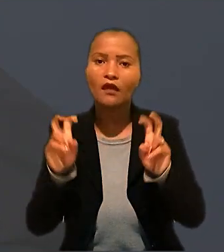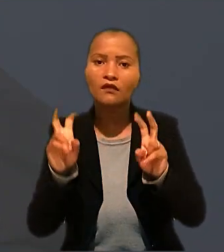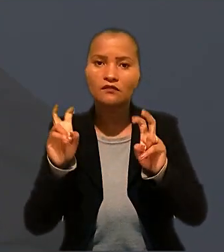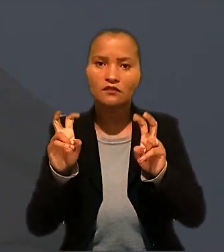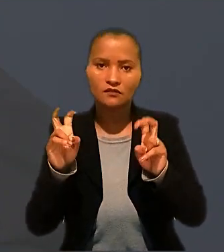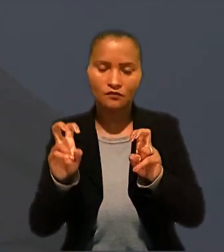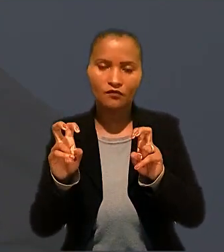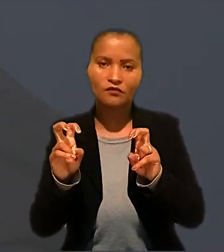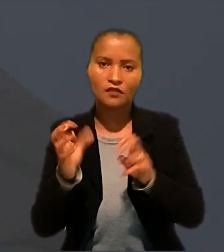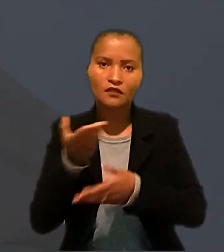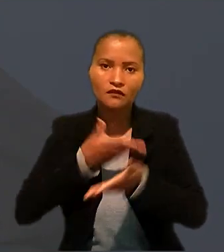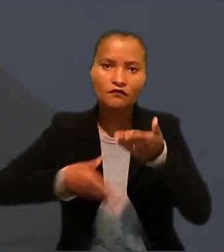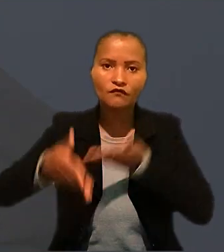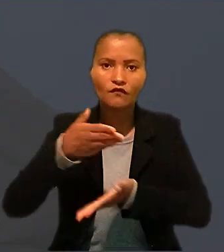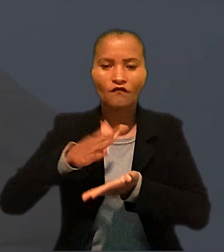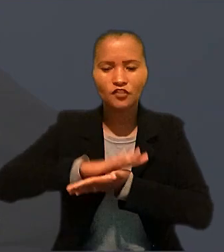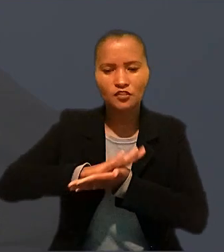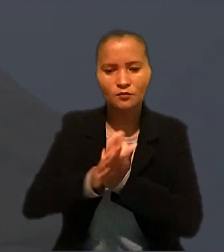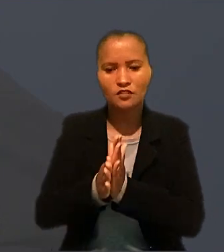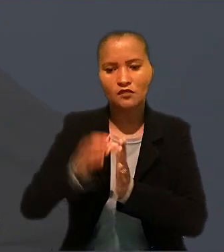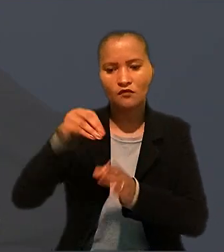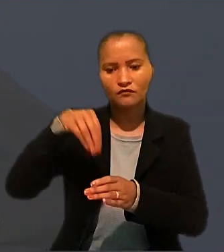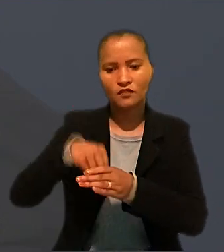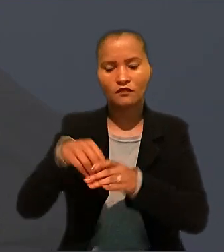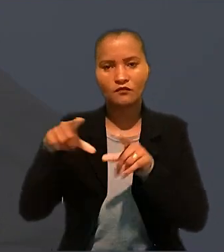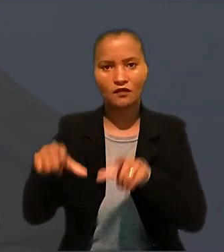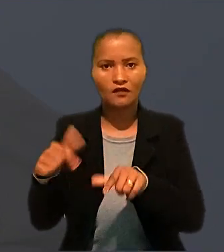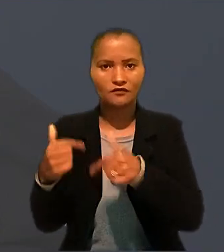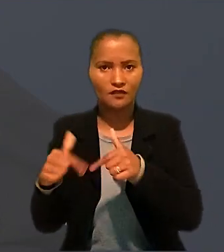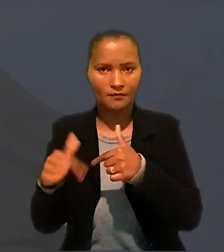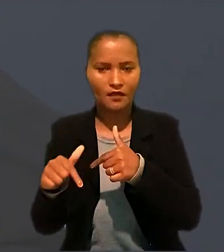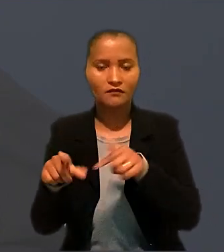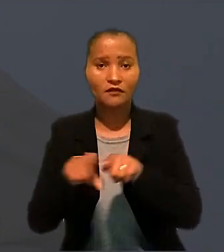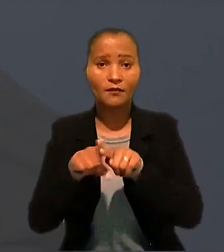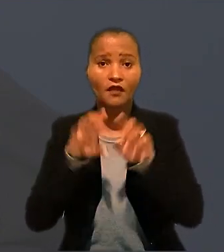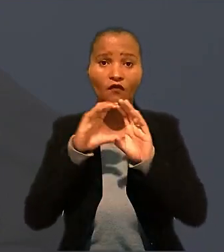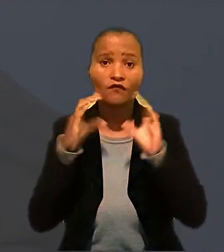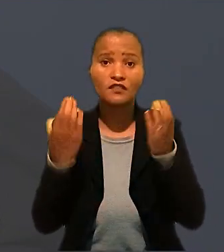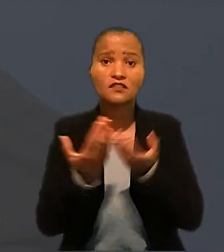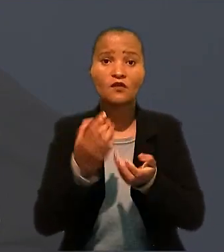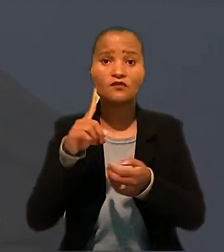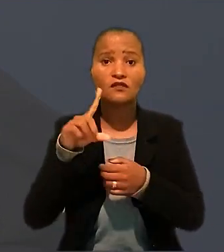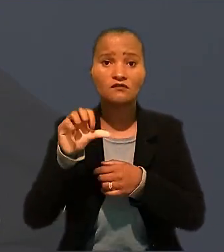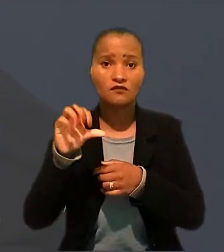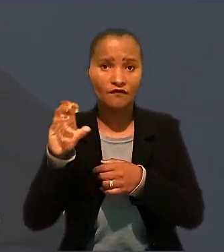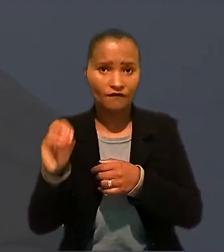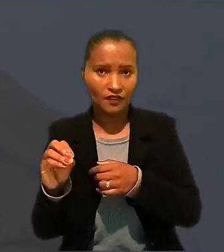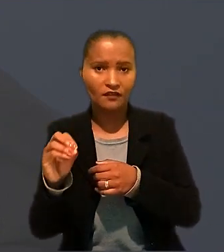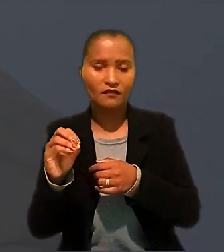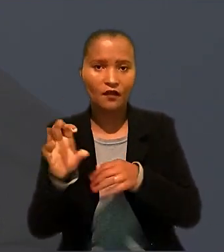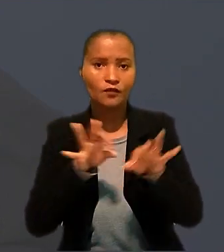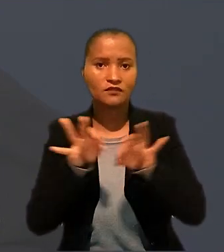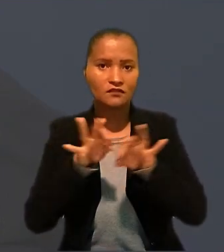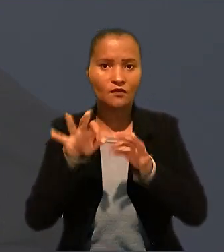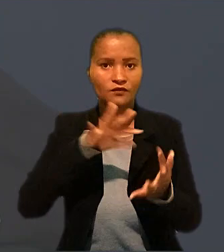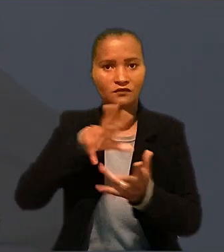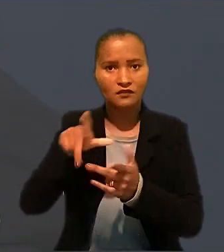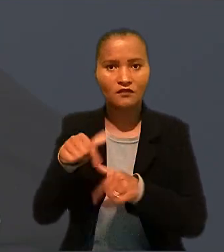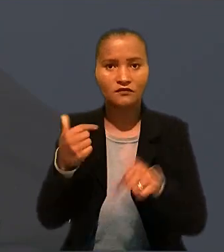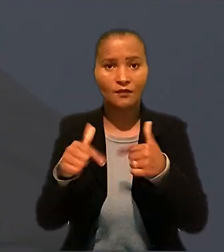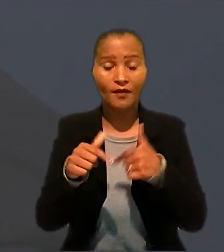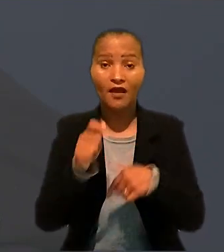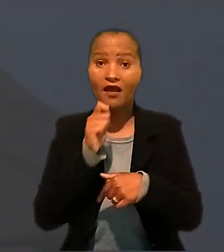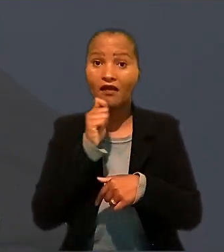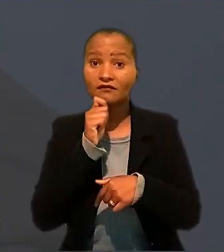envolvem a discriminação no ambiente do trabalho. Além da Convenção 190 da Organização Internacional do Trabalho, ainda